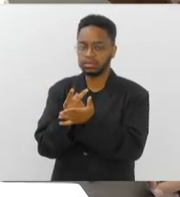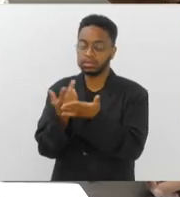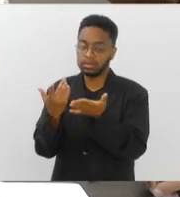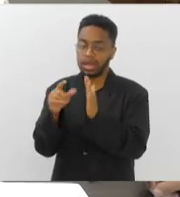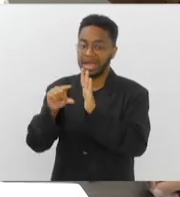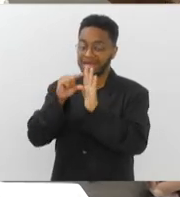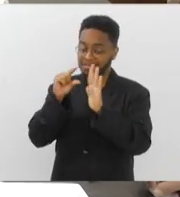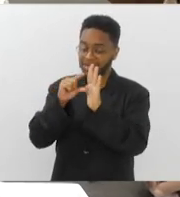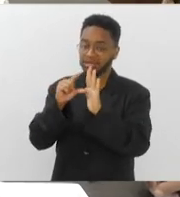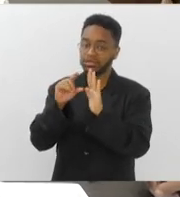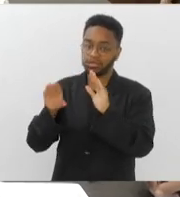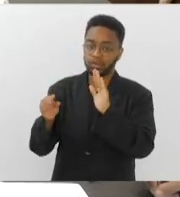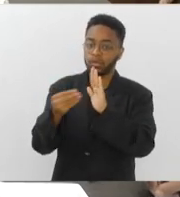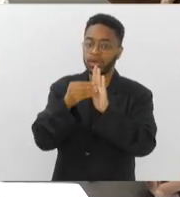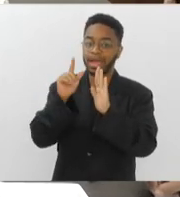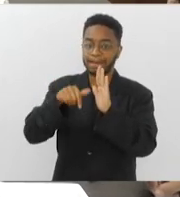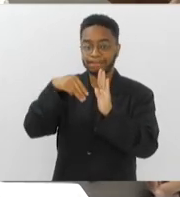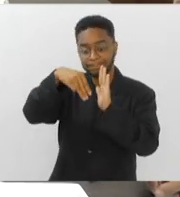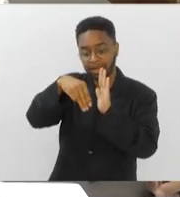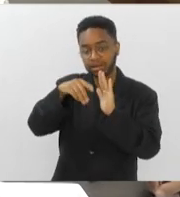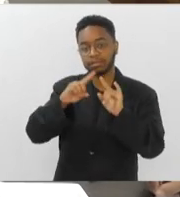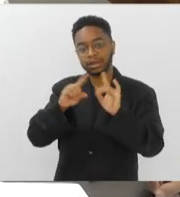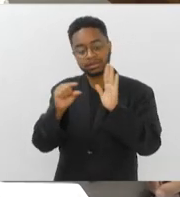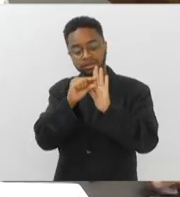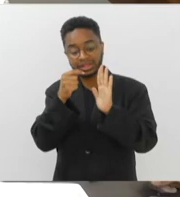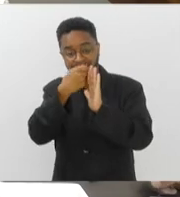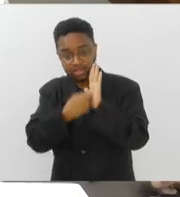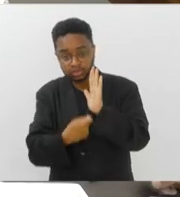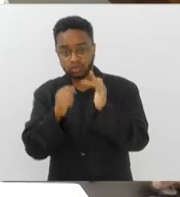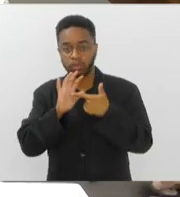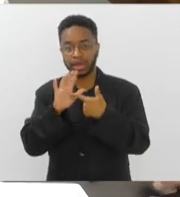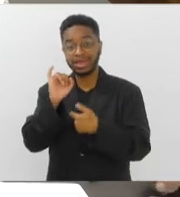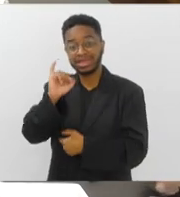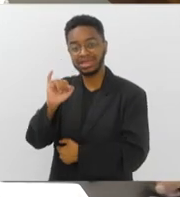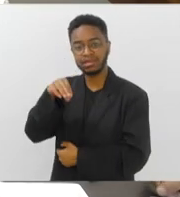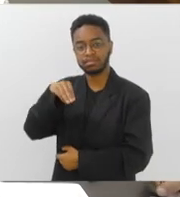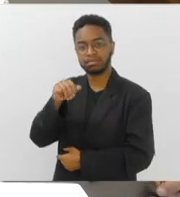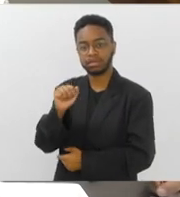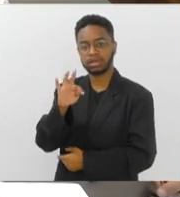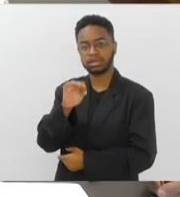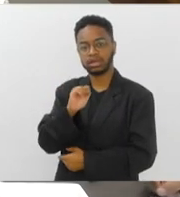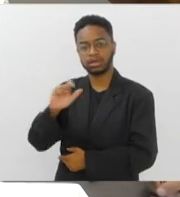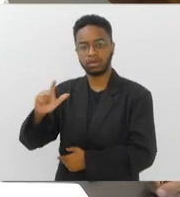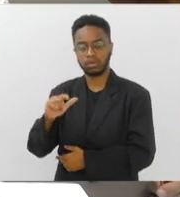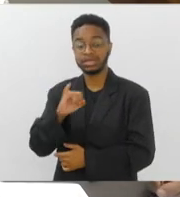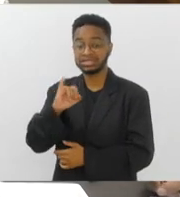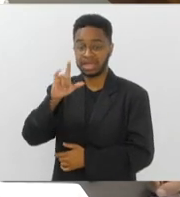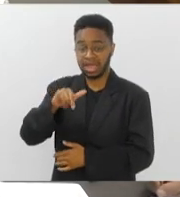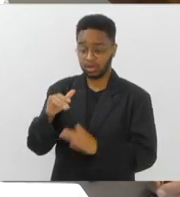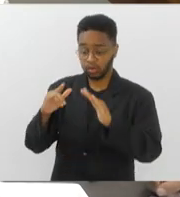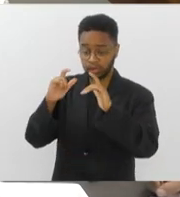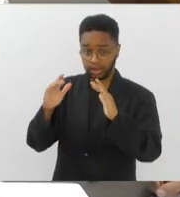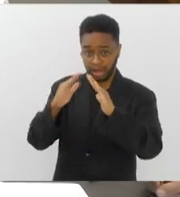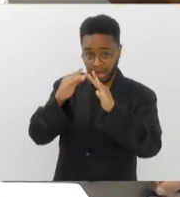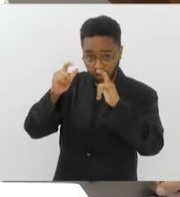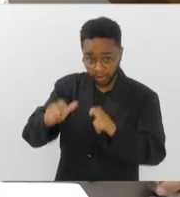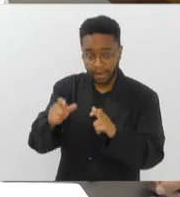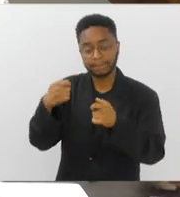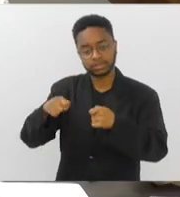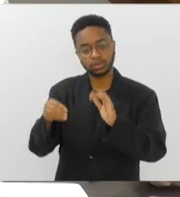imaterial. O projeto é material, por isso que eu perguntei. Entendi, mesmo o imóvel? Fez se for o imóvel, está certo o projeto